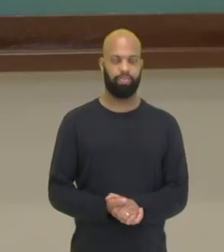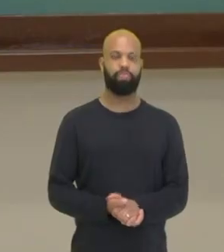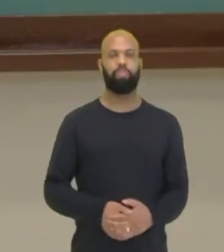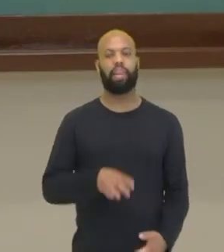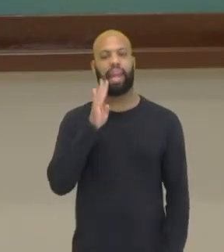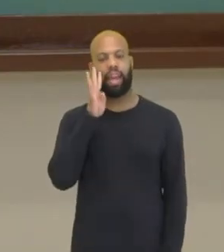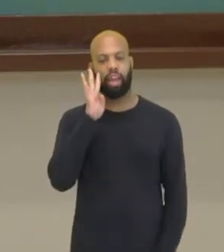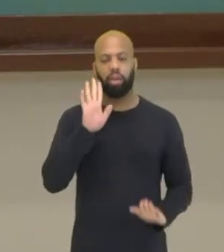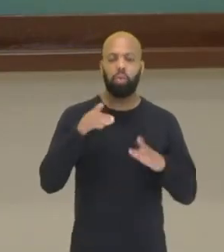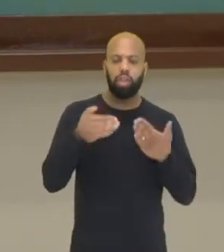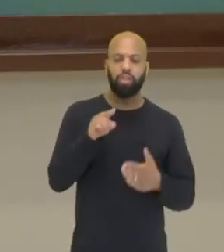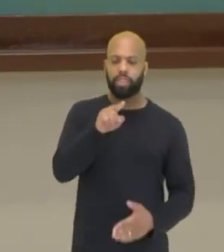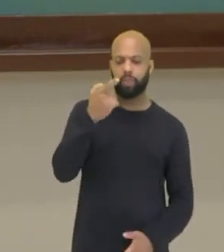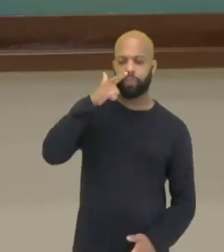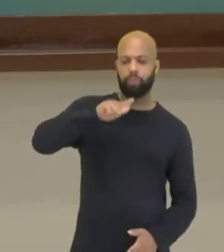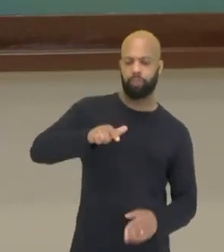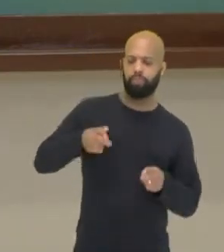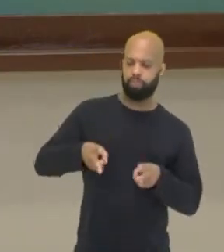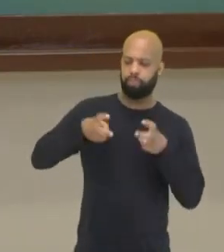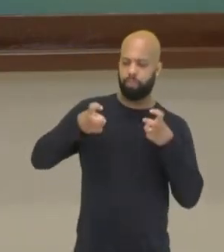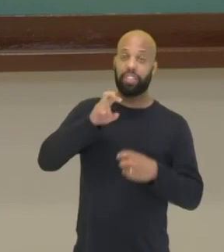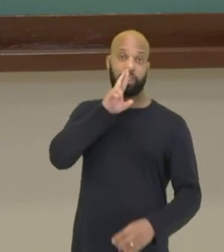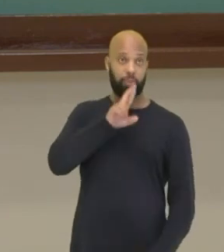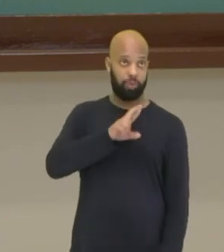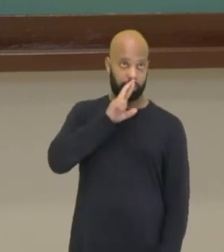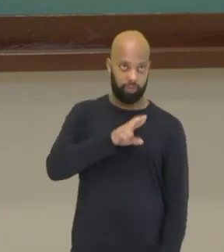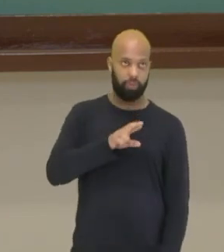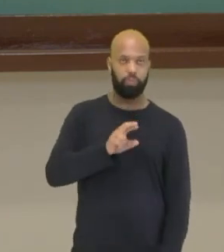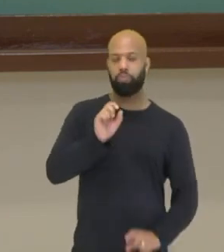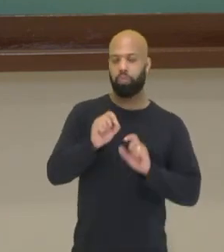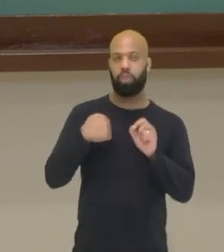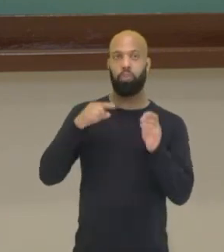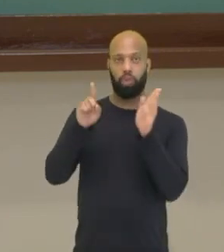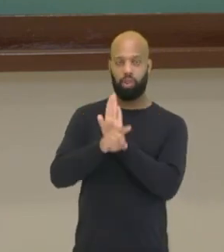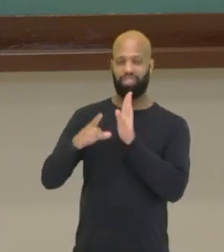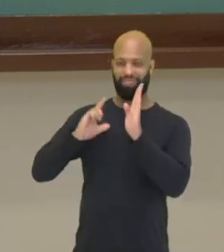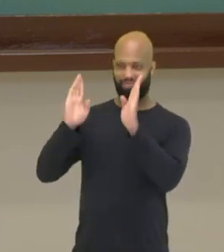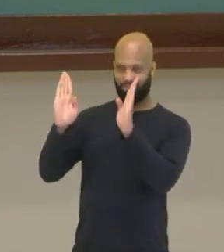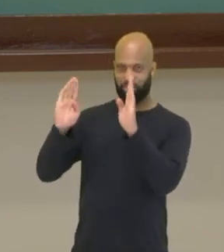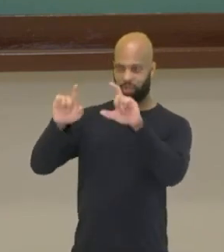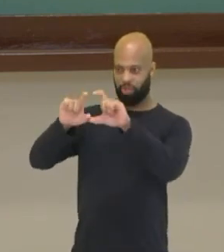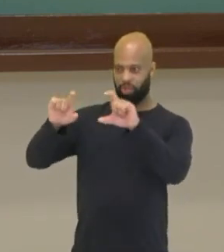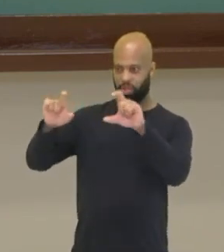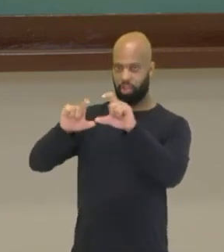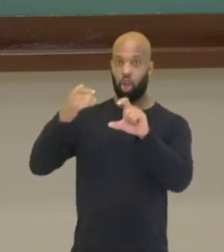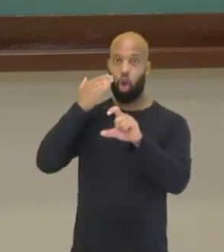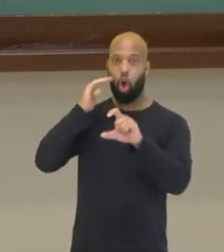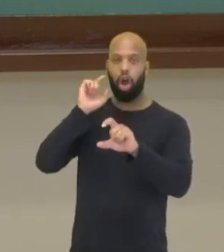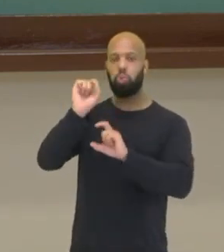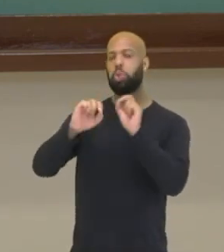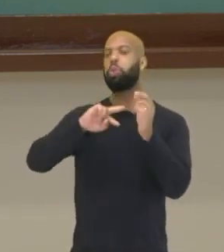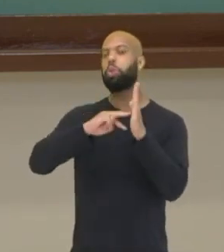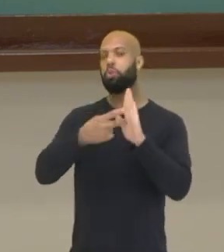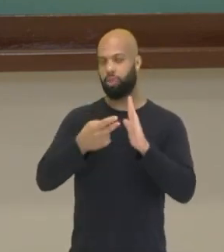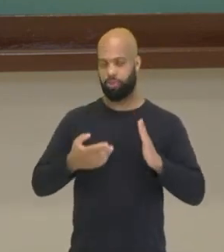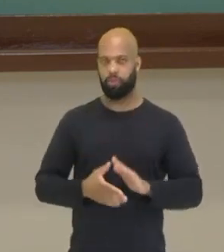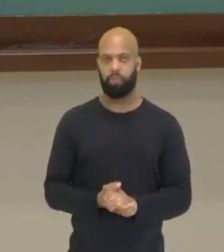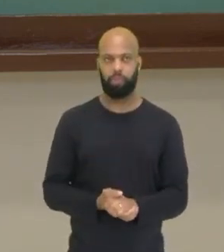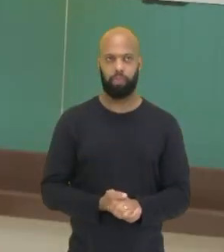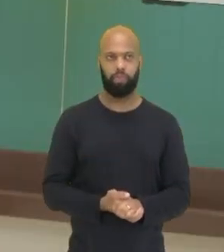Legal, e aí, você conseguiu então responder o que o professor perguntou para você? Espero que sim. Vamos fazer a conferência